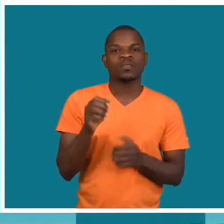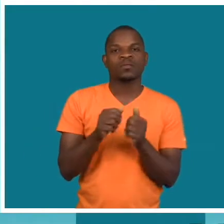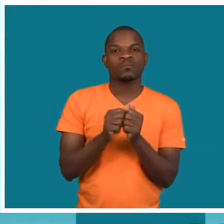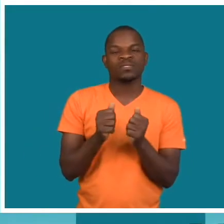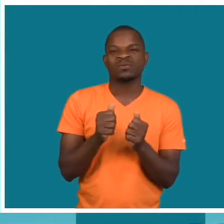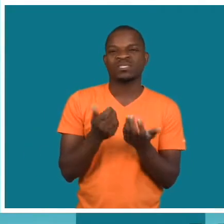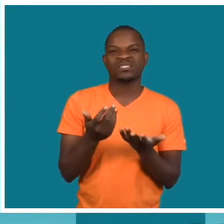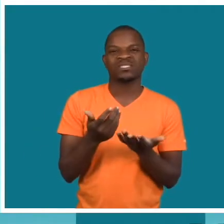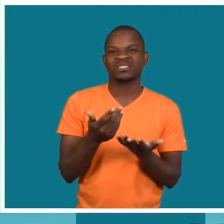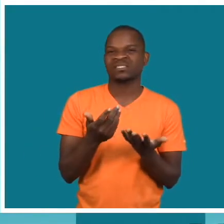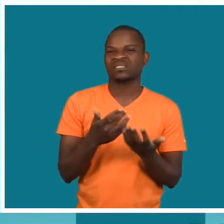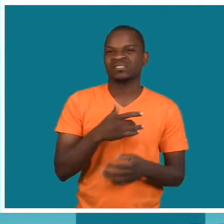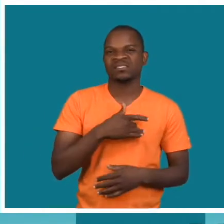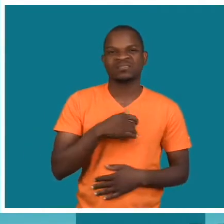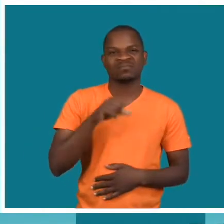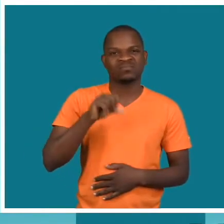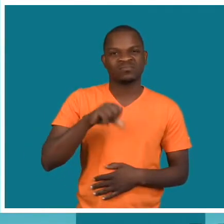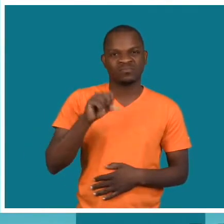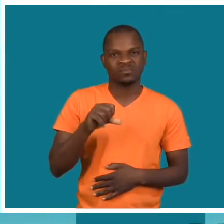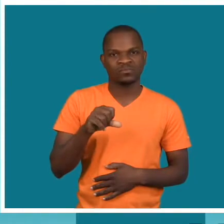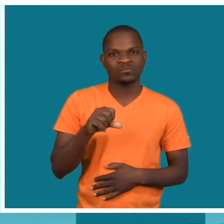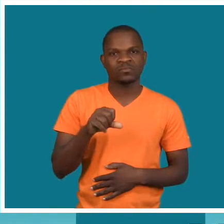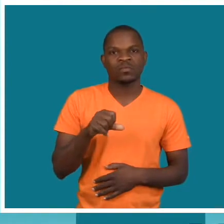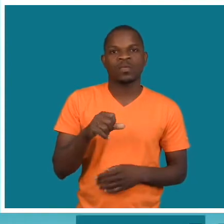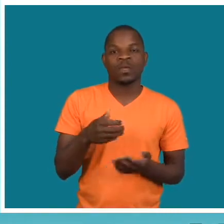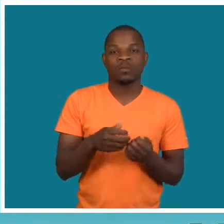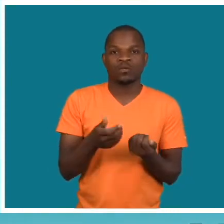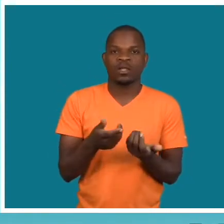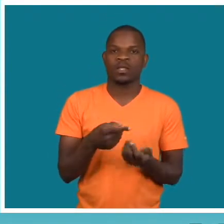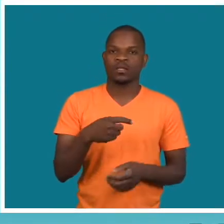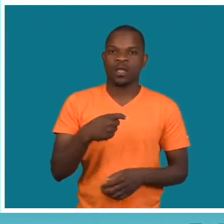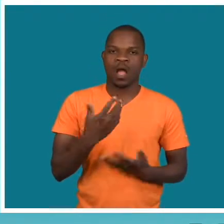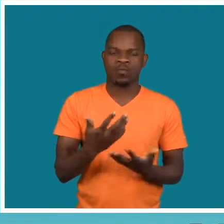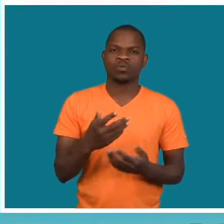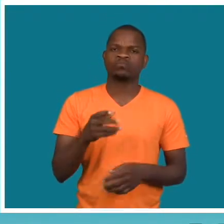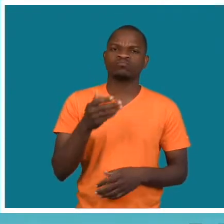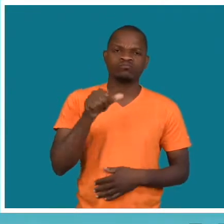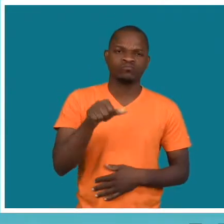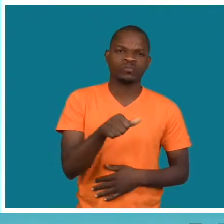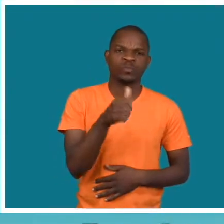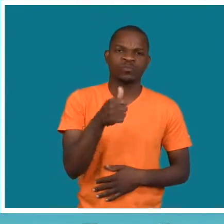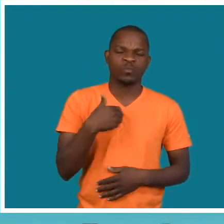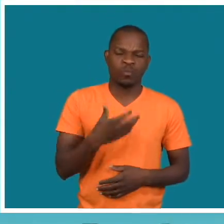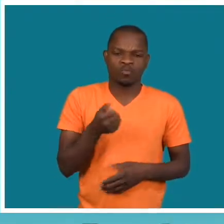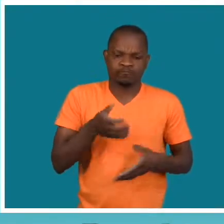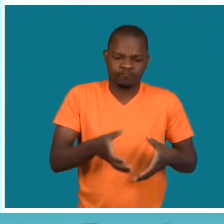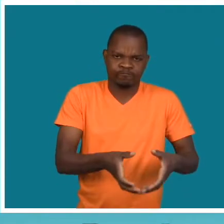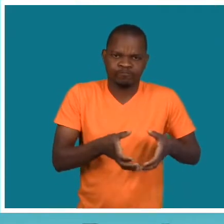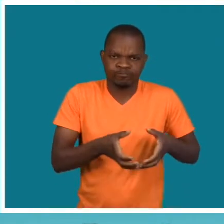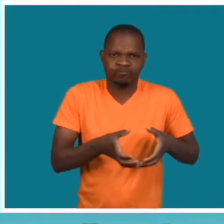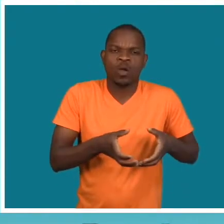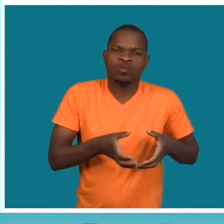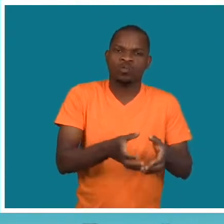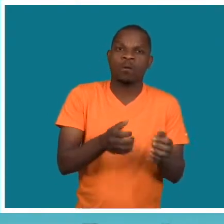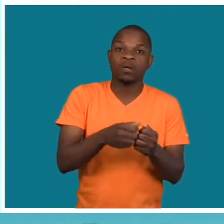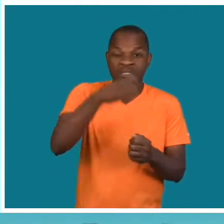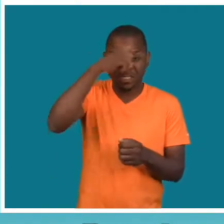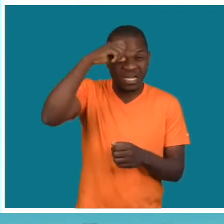Então, estas, eu uso silicones, silicones da Autoboc. Então, são automáticas, trancam. E tiro,